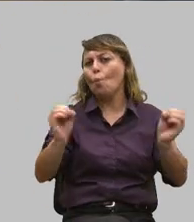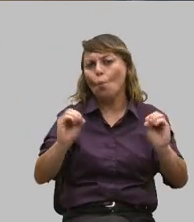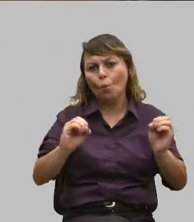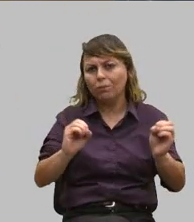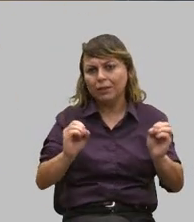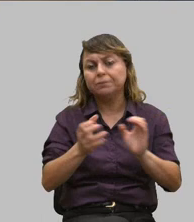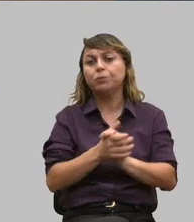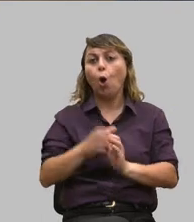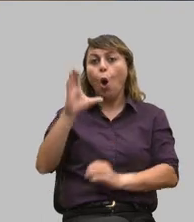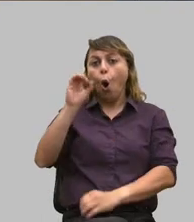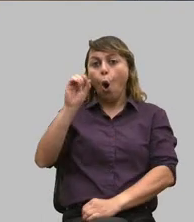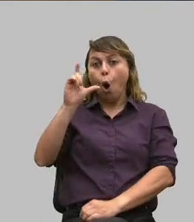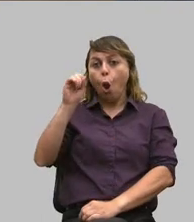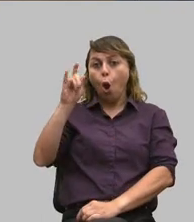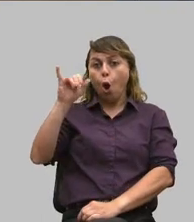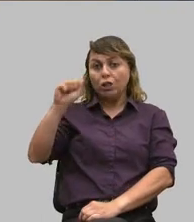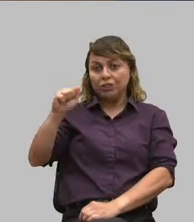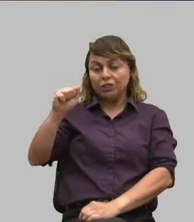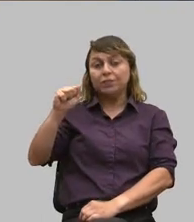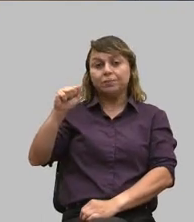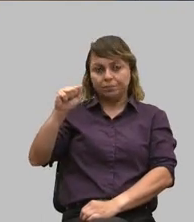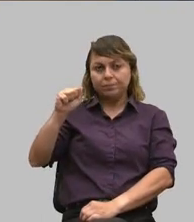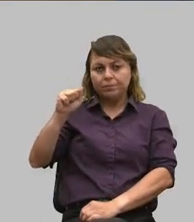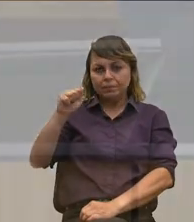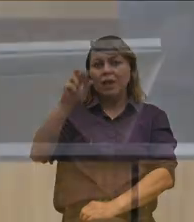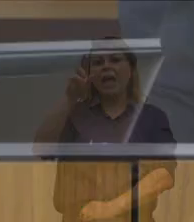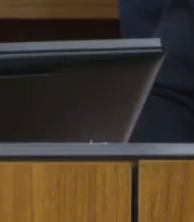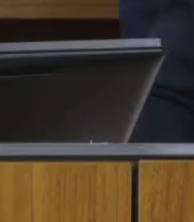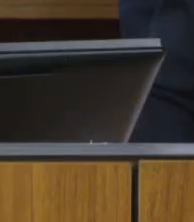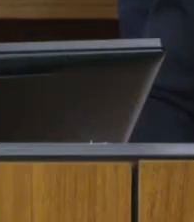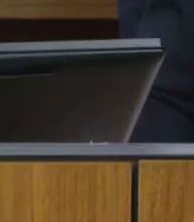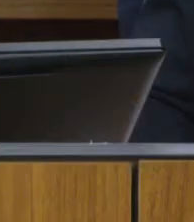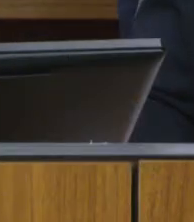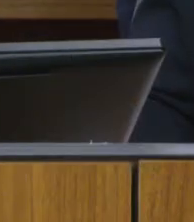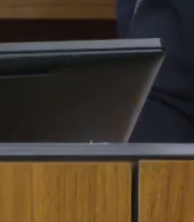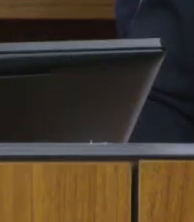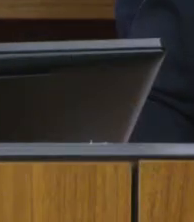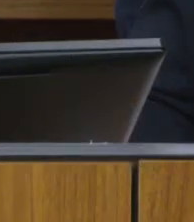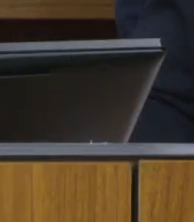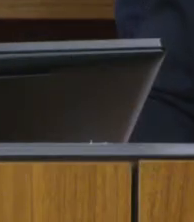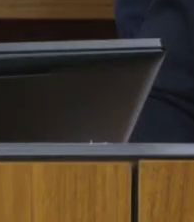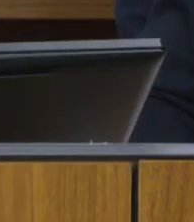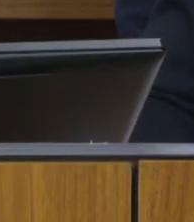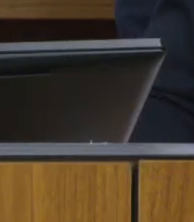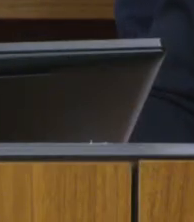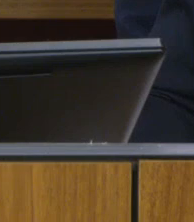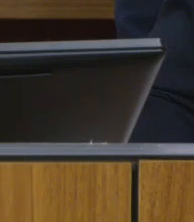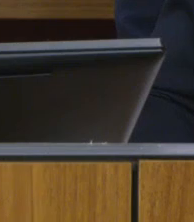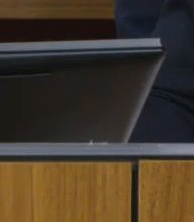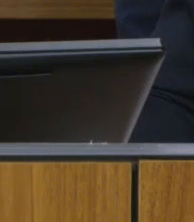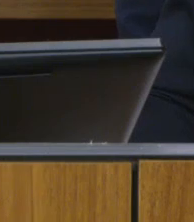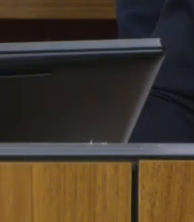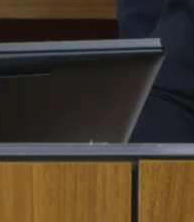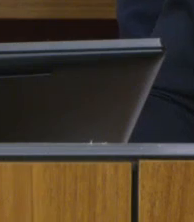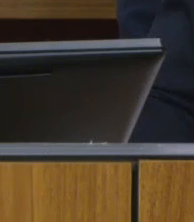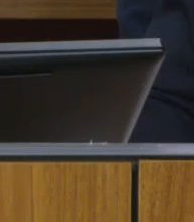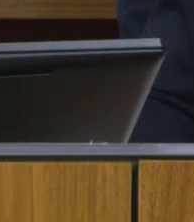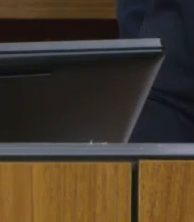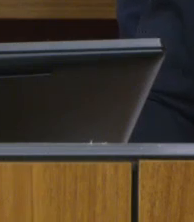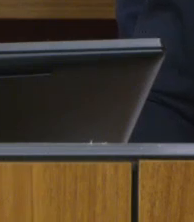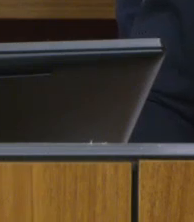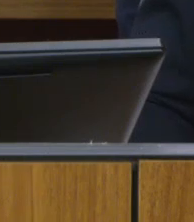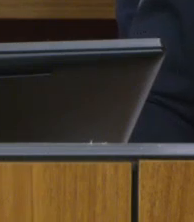Oncologia você faz radioterapia radioterapia ou quimioterapia e a pessoa tem mucosite aí ela aplica um